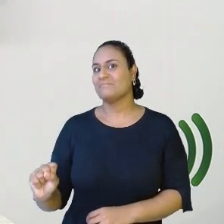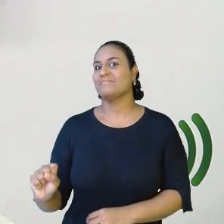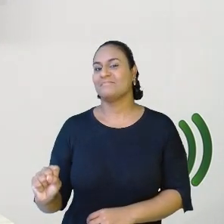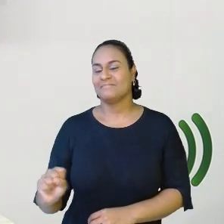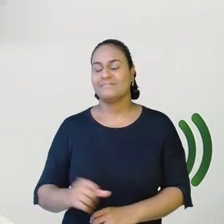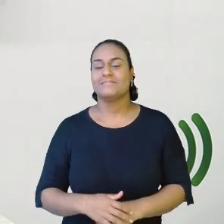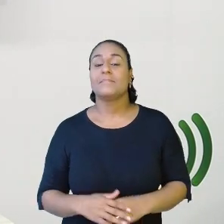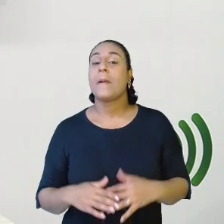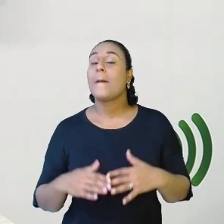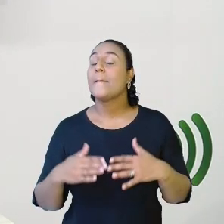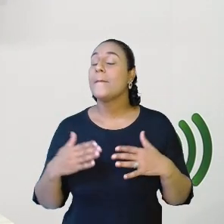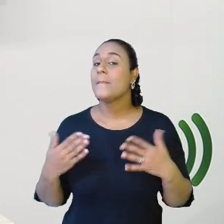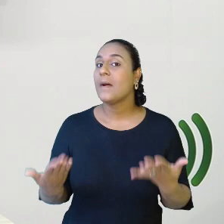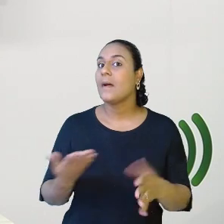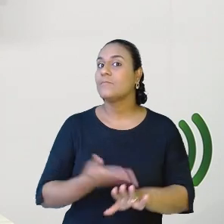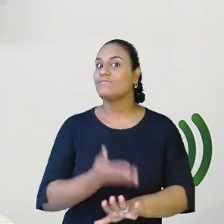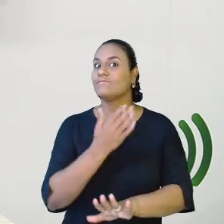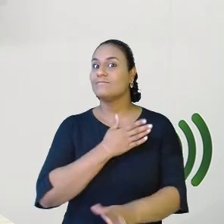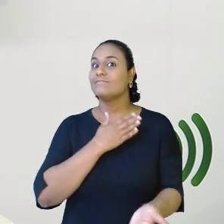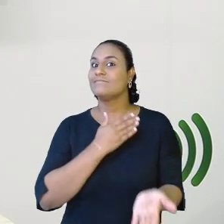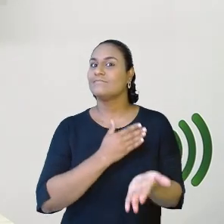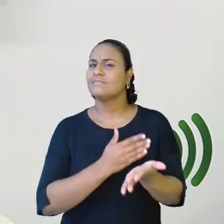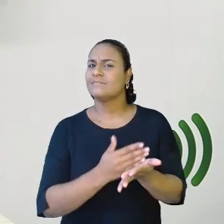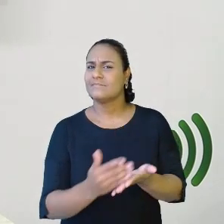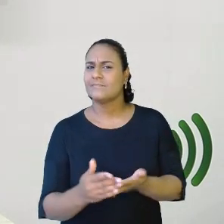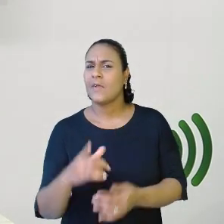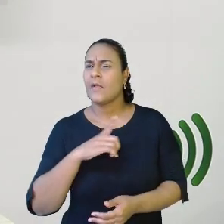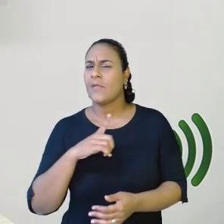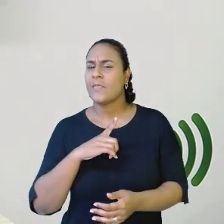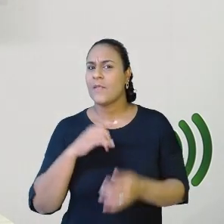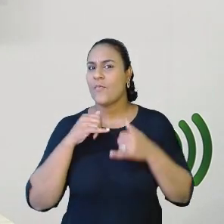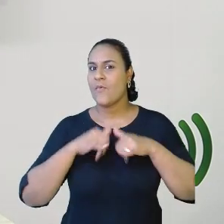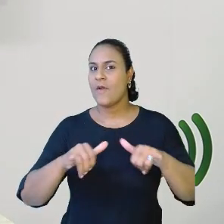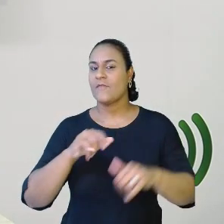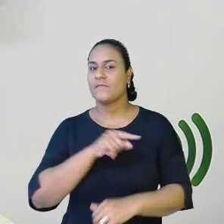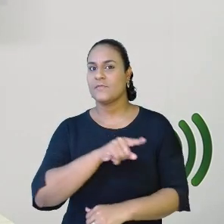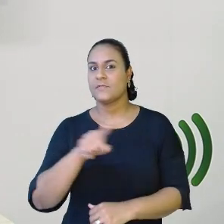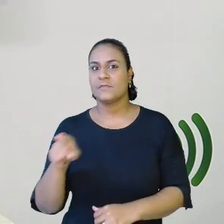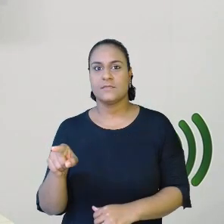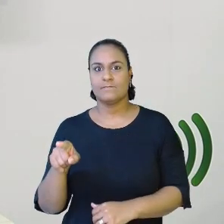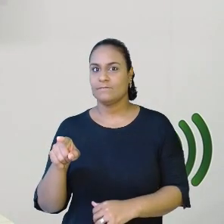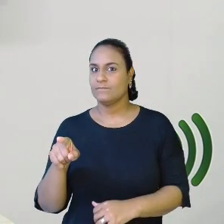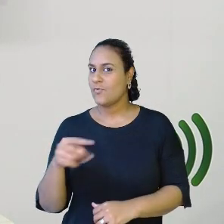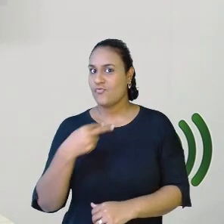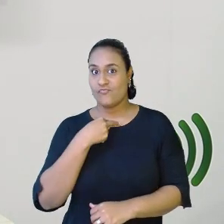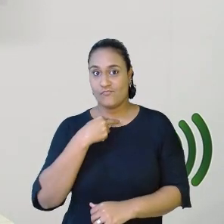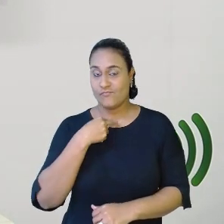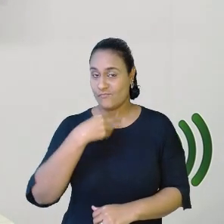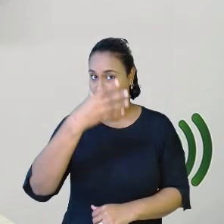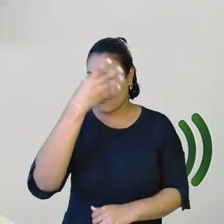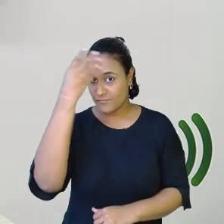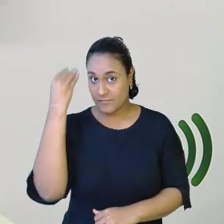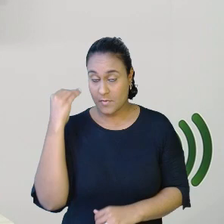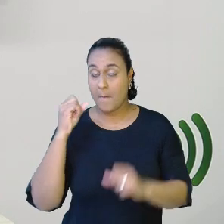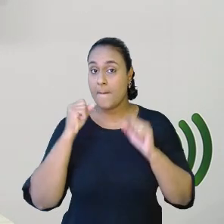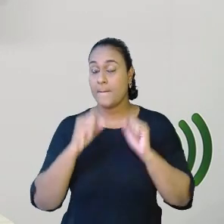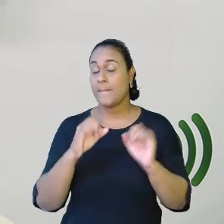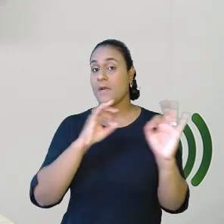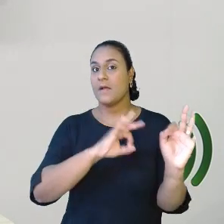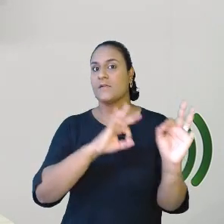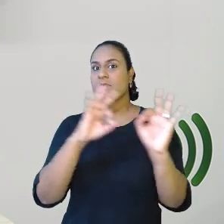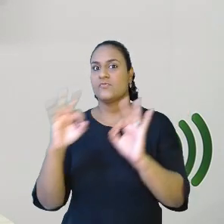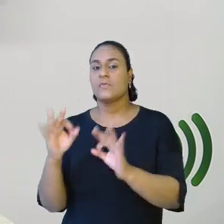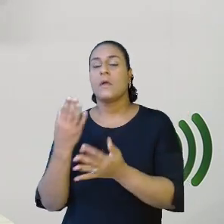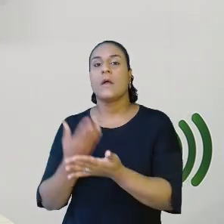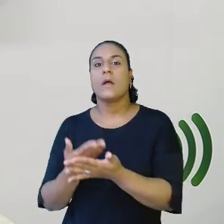decimais. Mas antes de começar, eu tenho um aviso para vocês que não pode esquecer. Vocês podem assistir